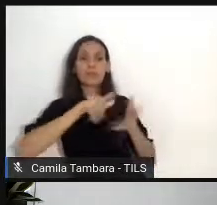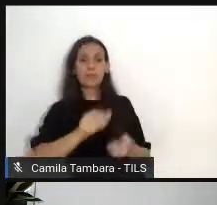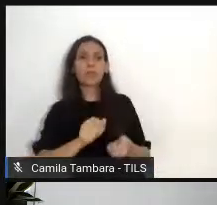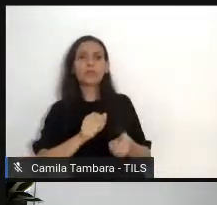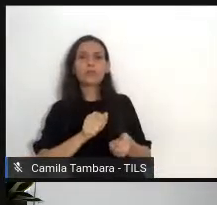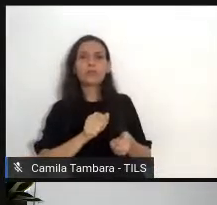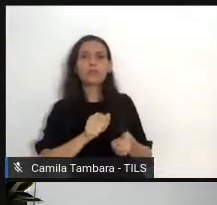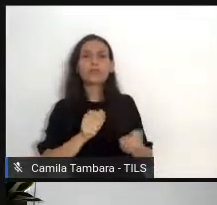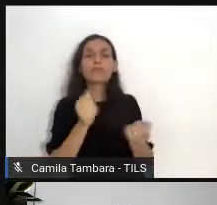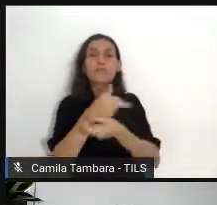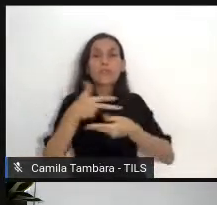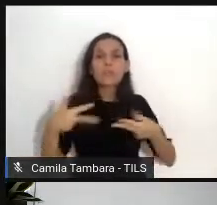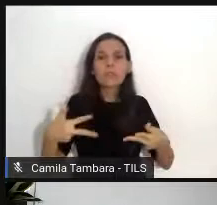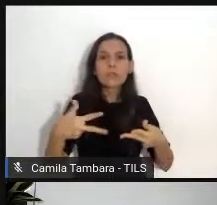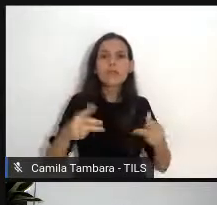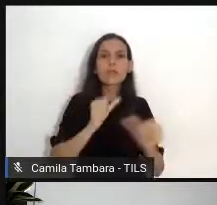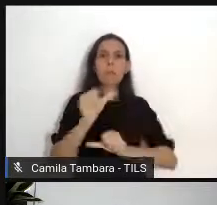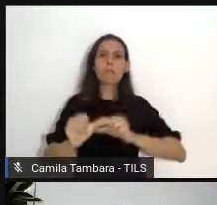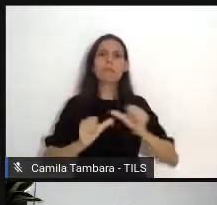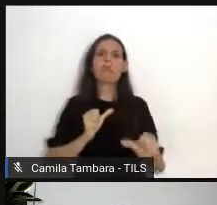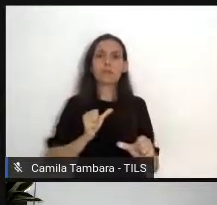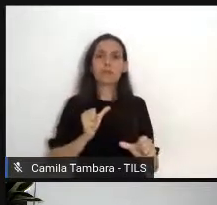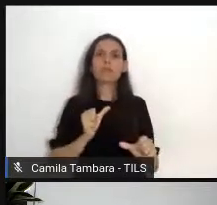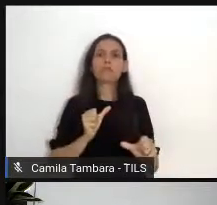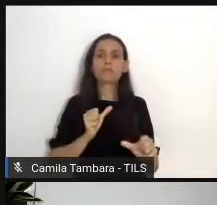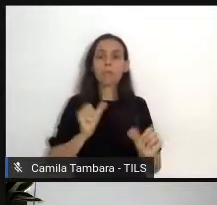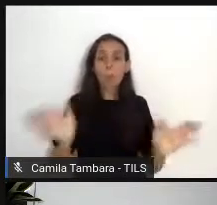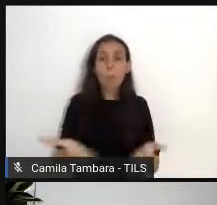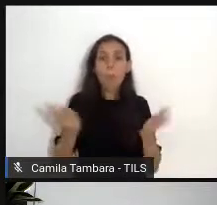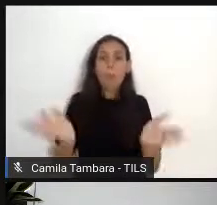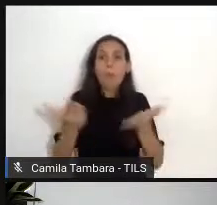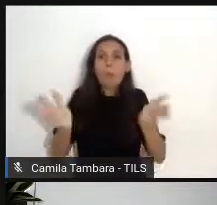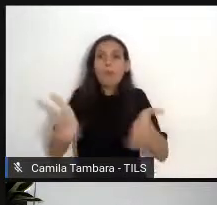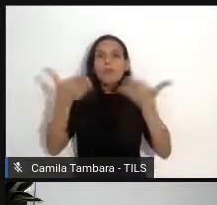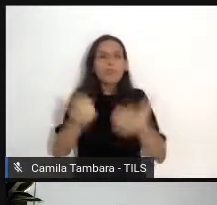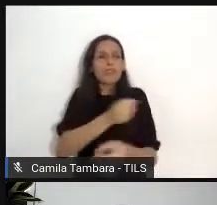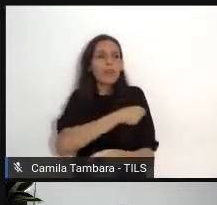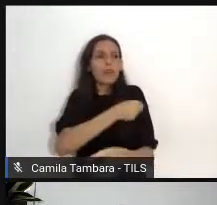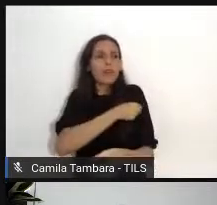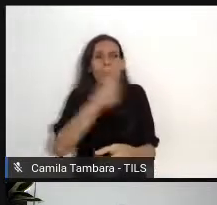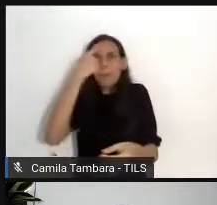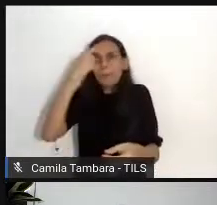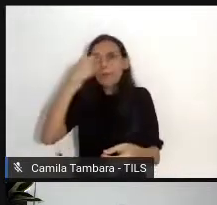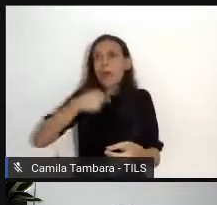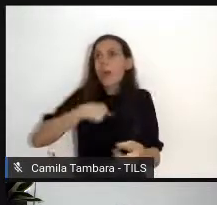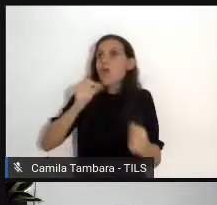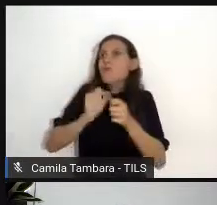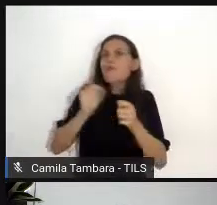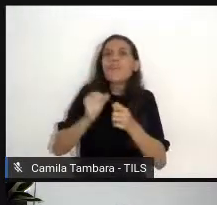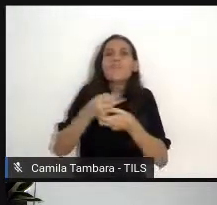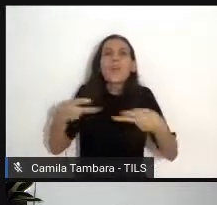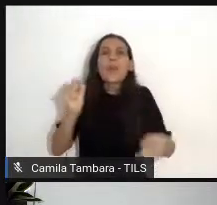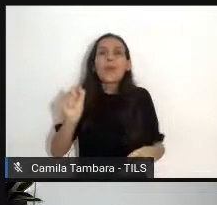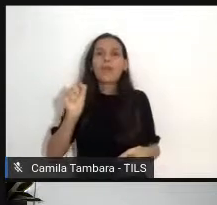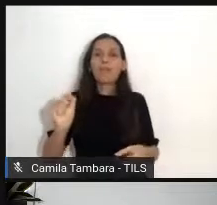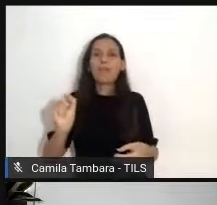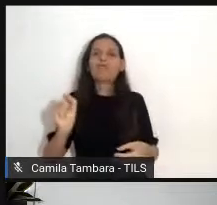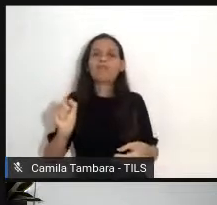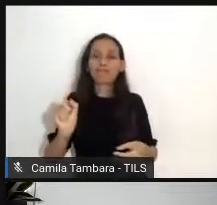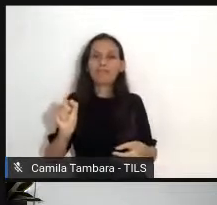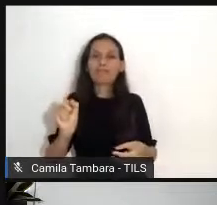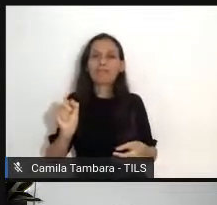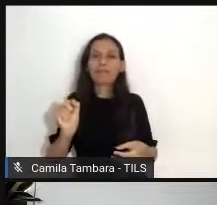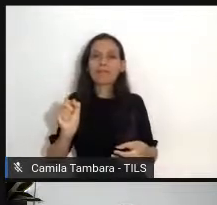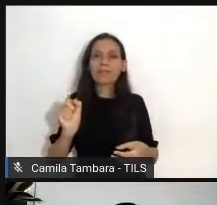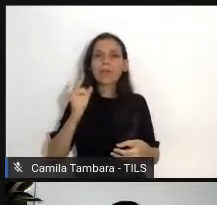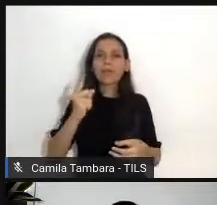e isso motiva ele, aí ele faz, o que eu posso fazer? Aí você você pergunta geralmente a esse próprio